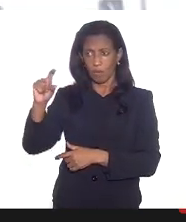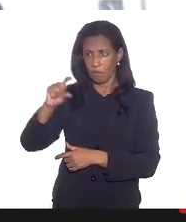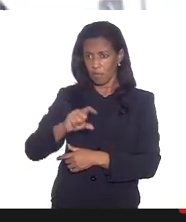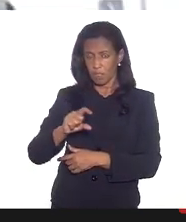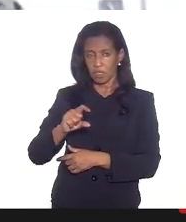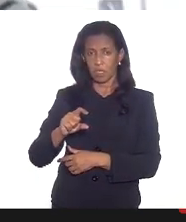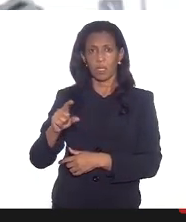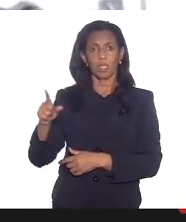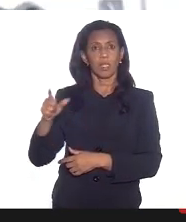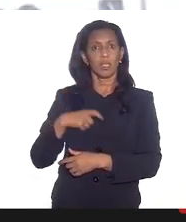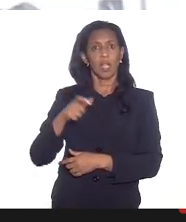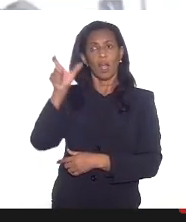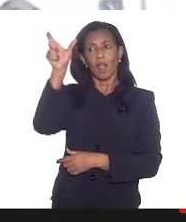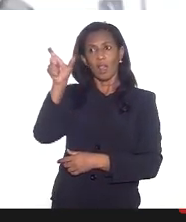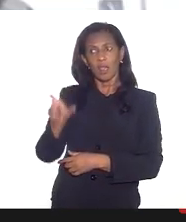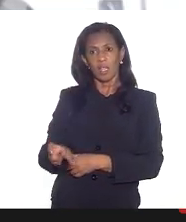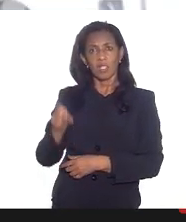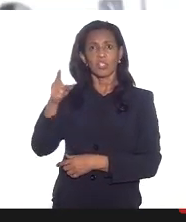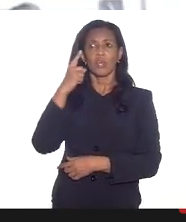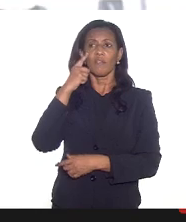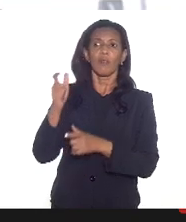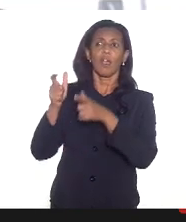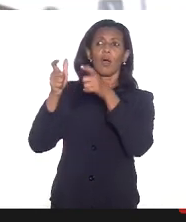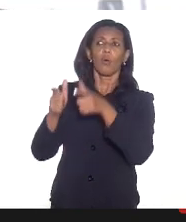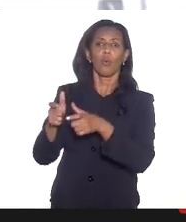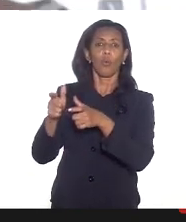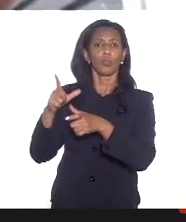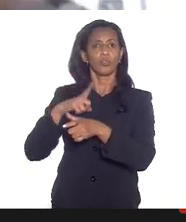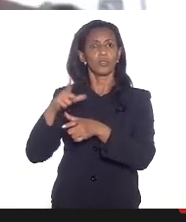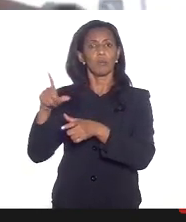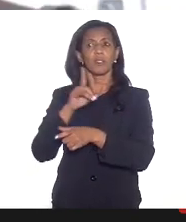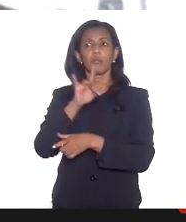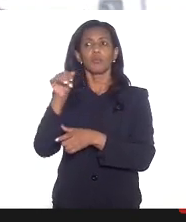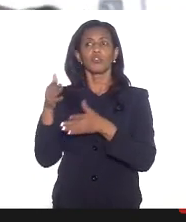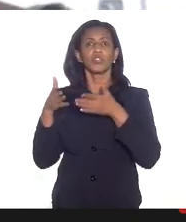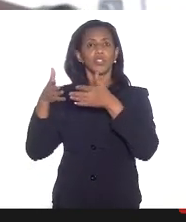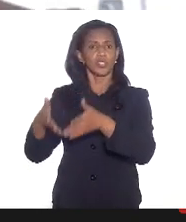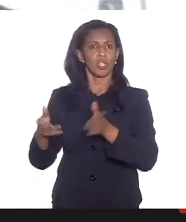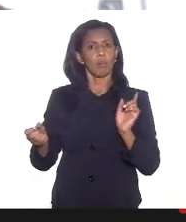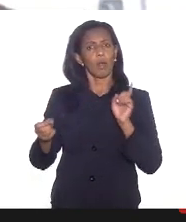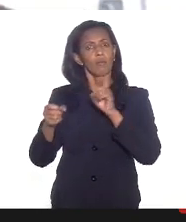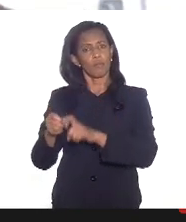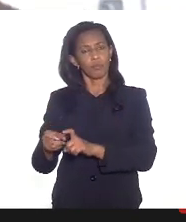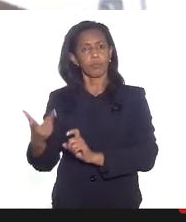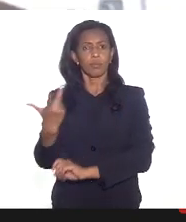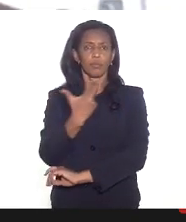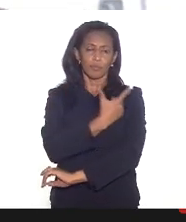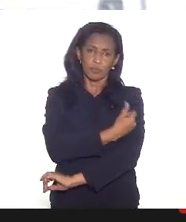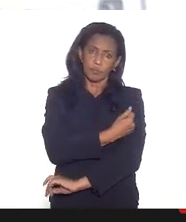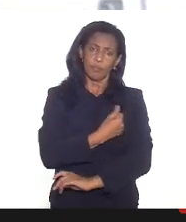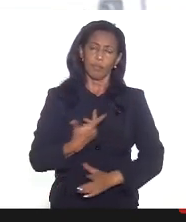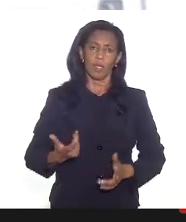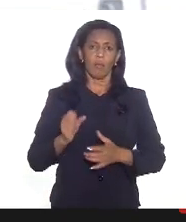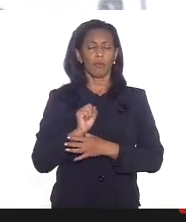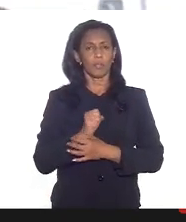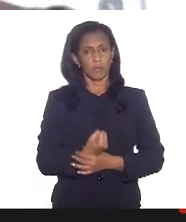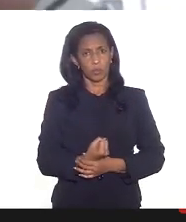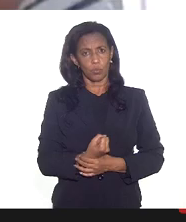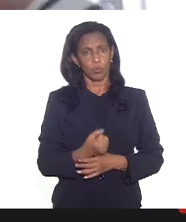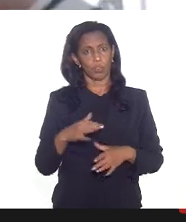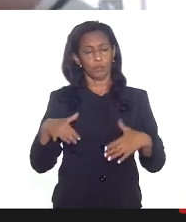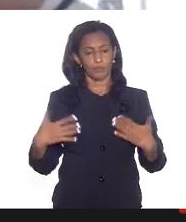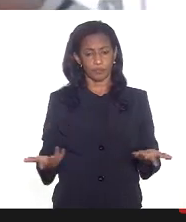sucesso daquele momento que seja feita uma busca ativa posterior para que ela saiba um dia que ela pode direcionar a unidade de uma forma segura